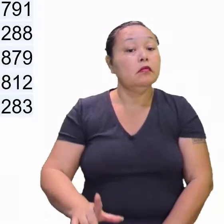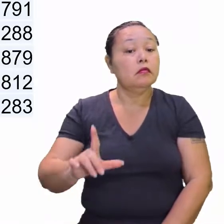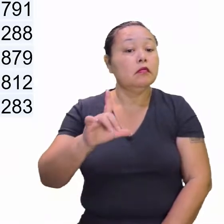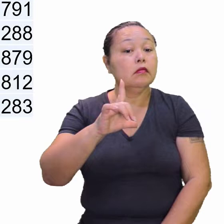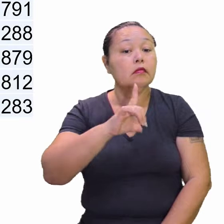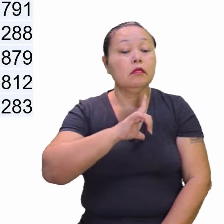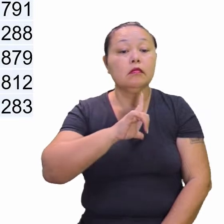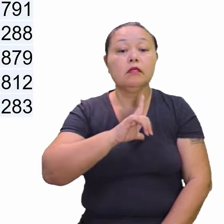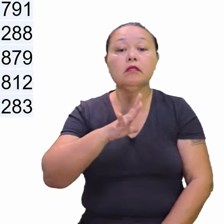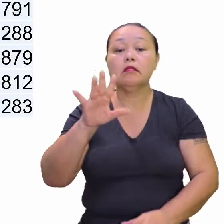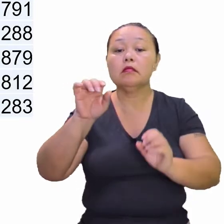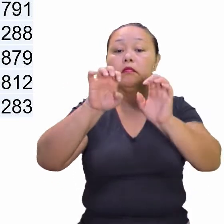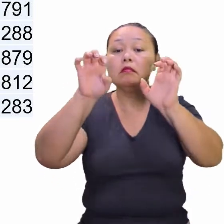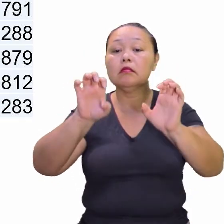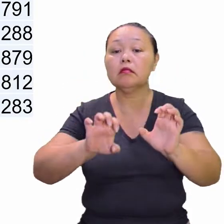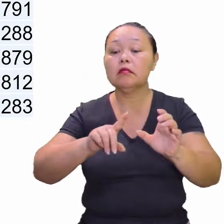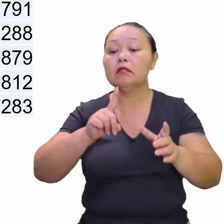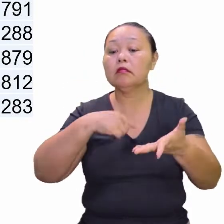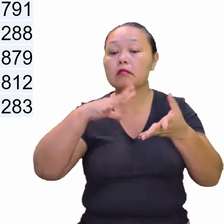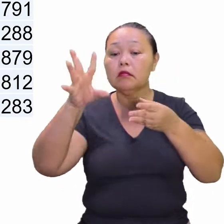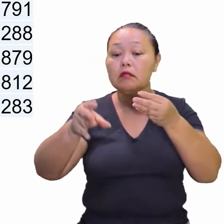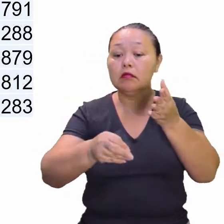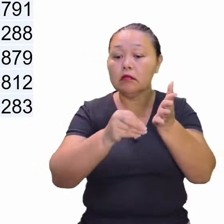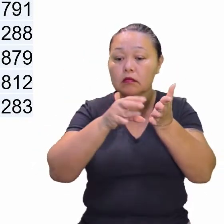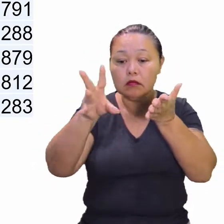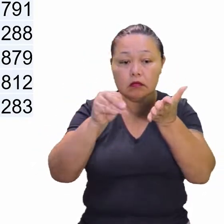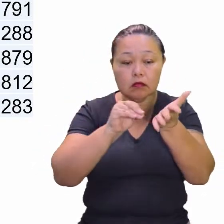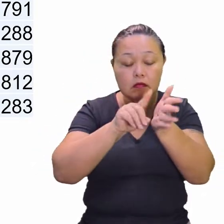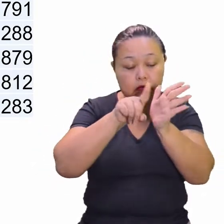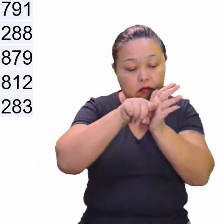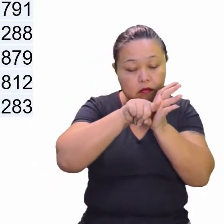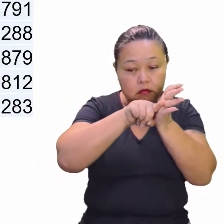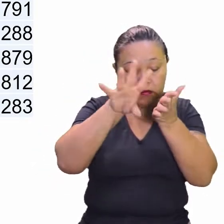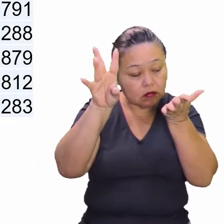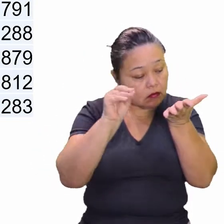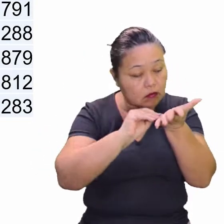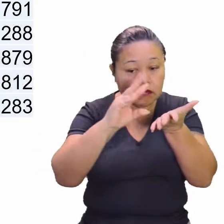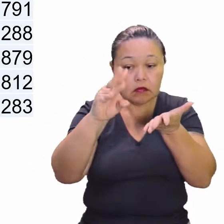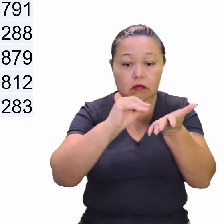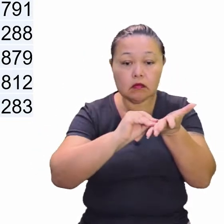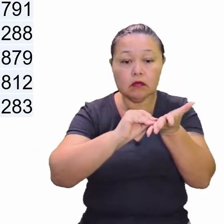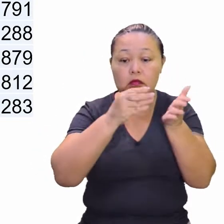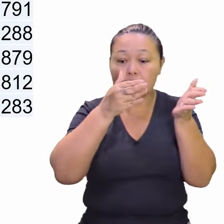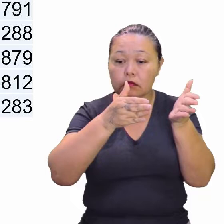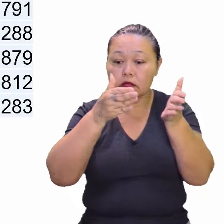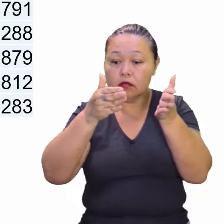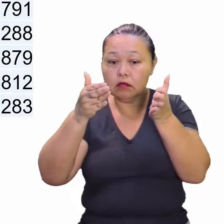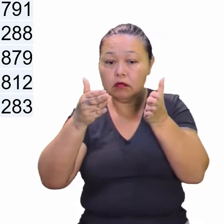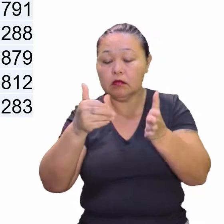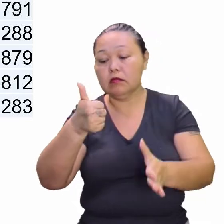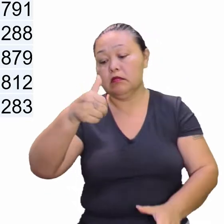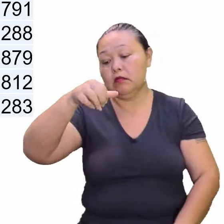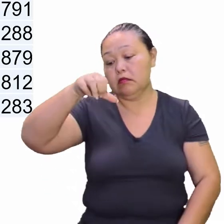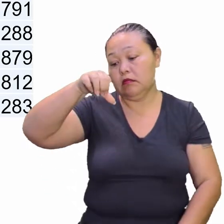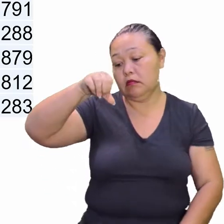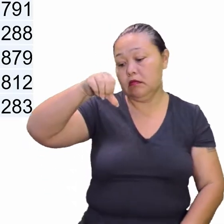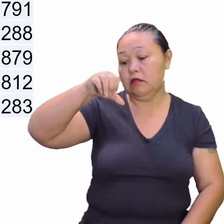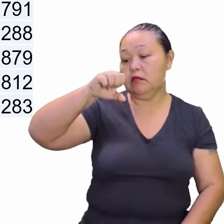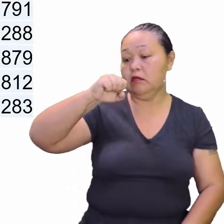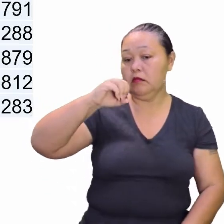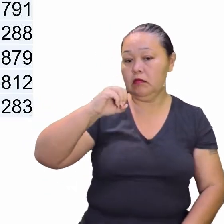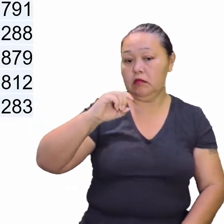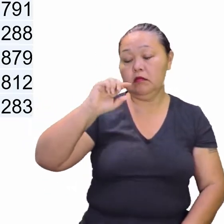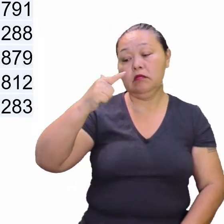E aí a gente tem dados estruturais dos censos agropecuários de 3 períodos, 1980,